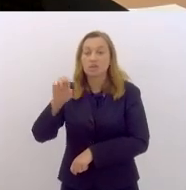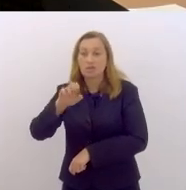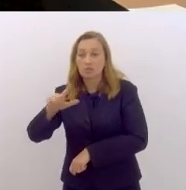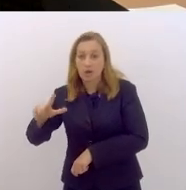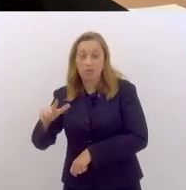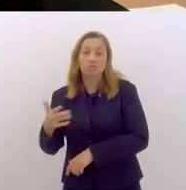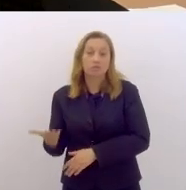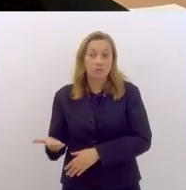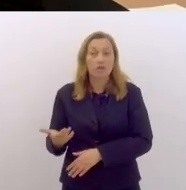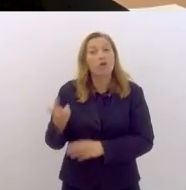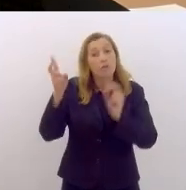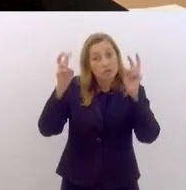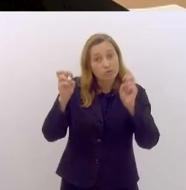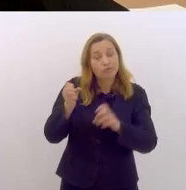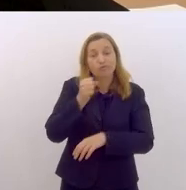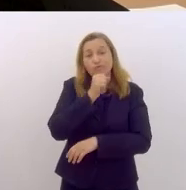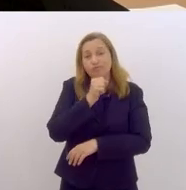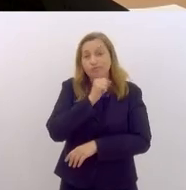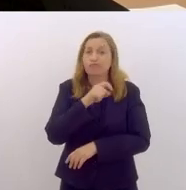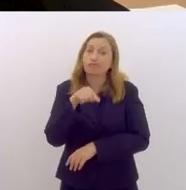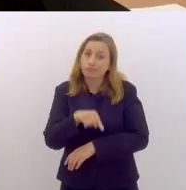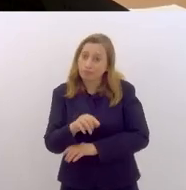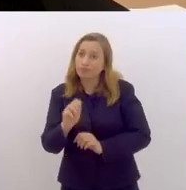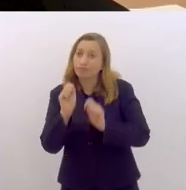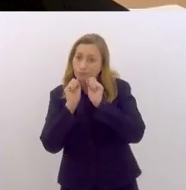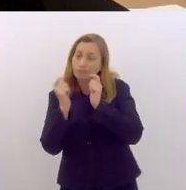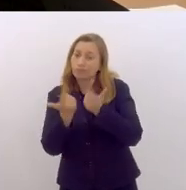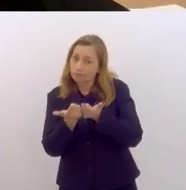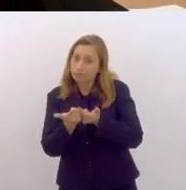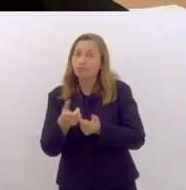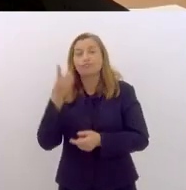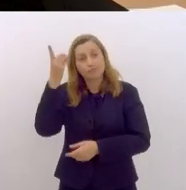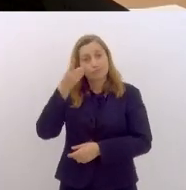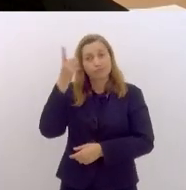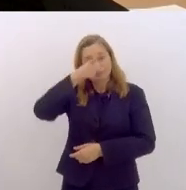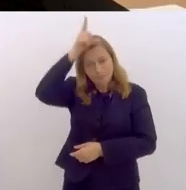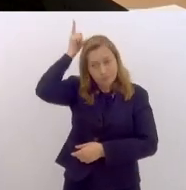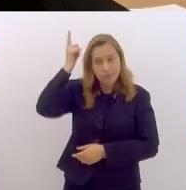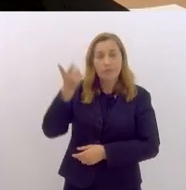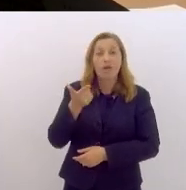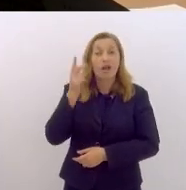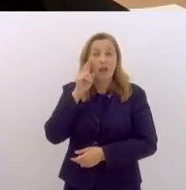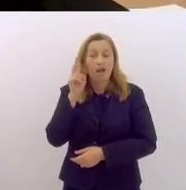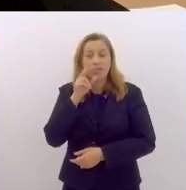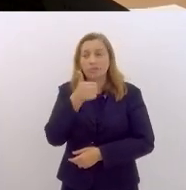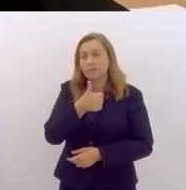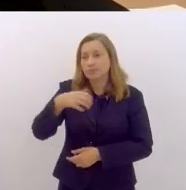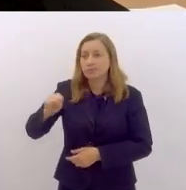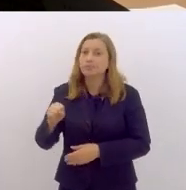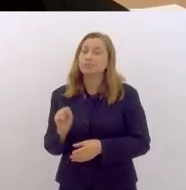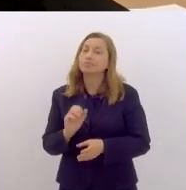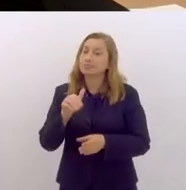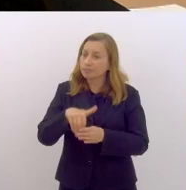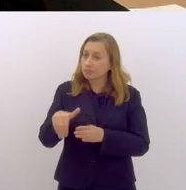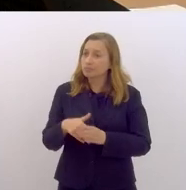que essa é uma matéria antiga aqui na Assembleia, Luiz Paulo. Me lembro que em 2018... nós votamos uma